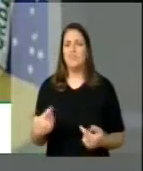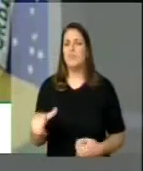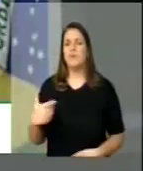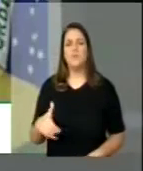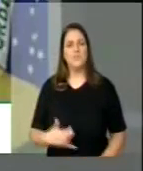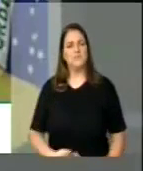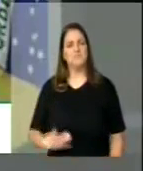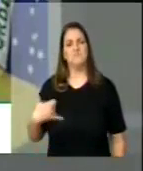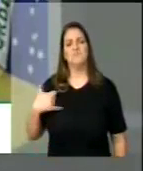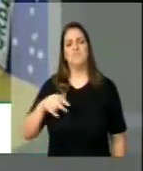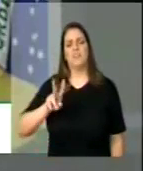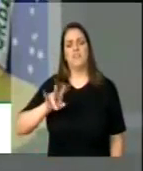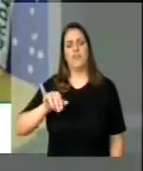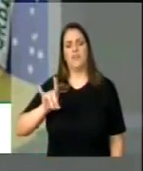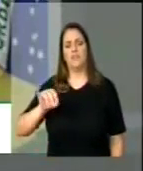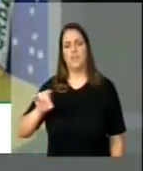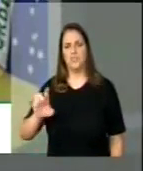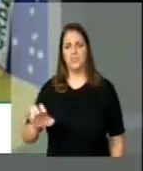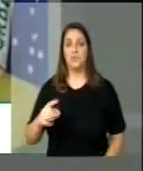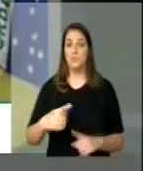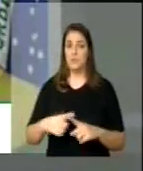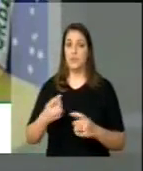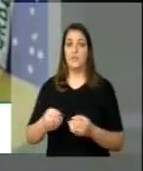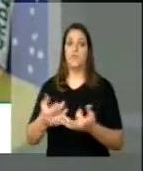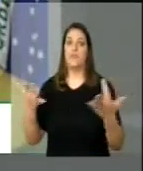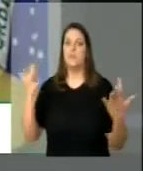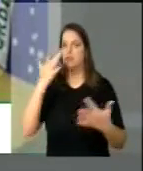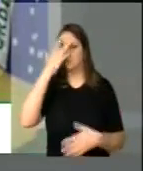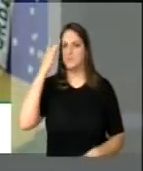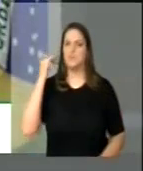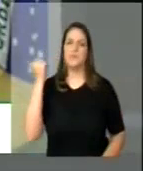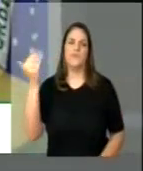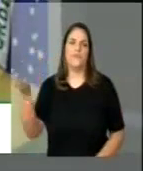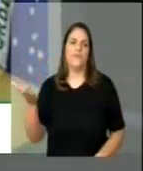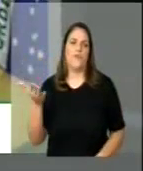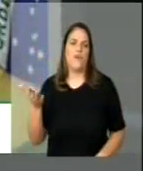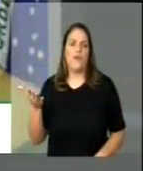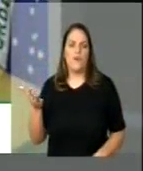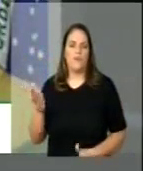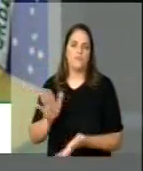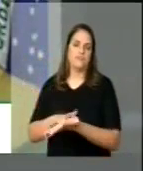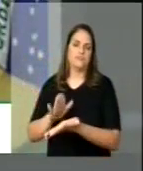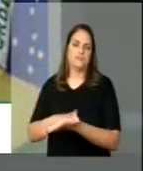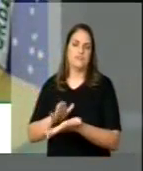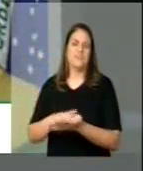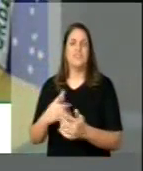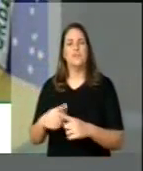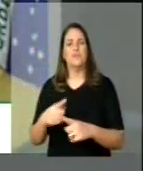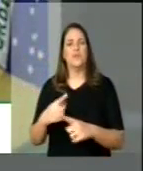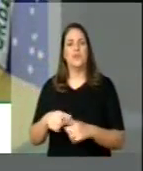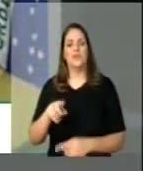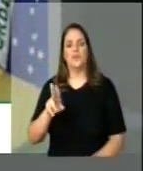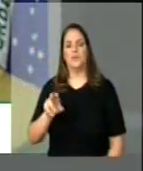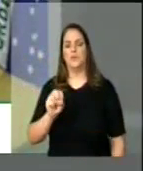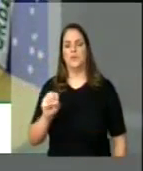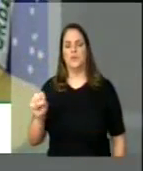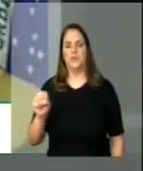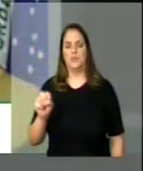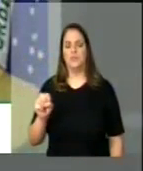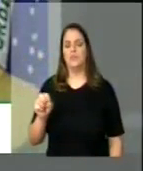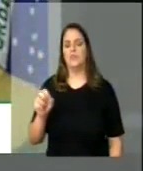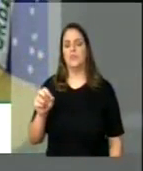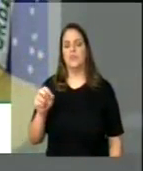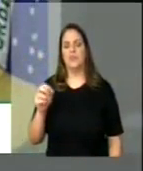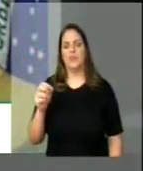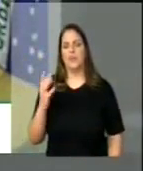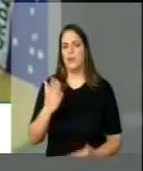teses comprovadas fora do Brasil, pela derrocada do socialismo e da antiga União Soviética.